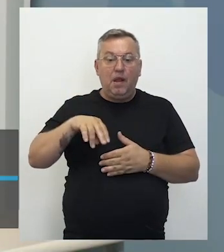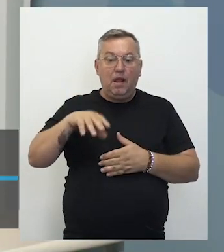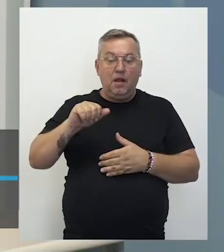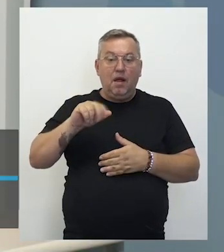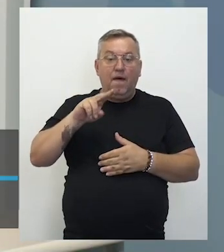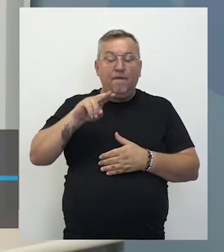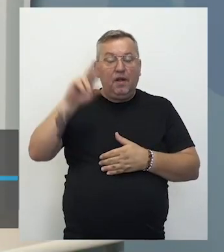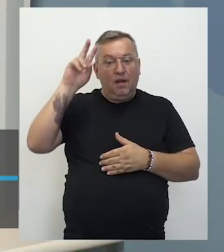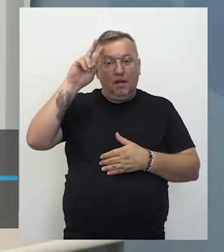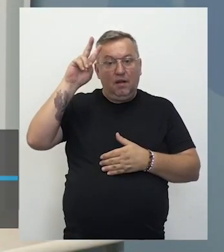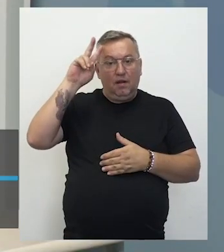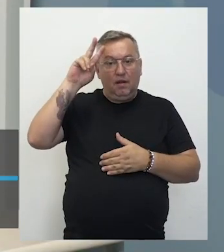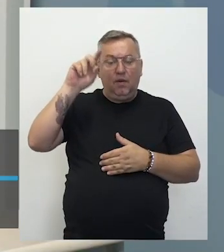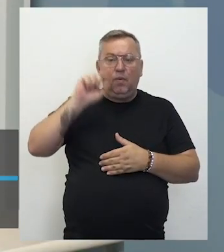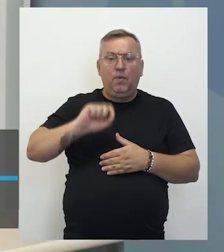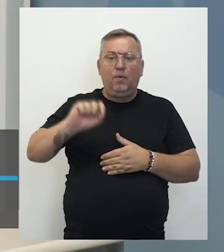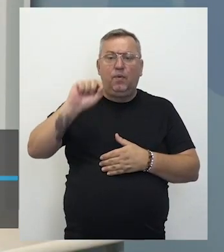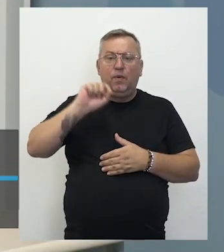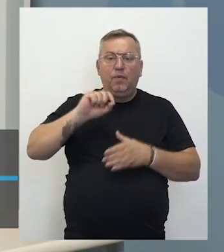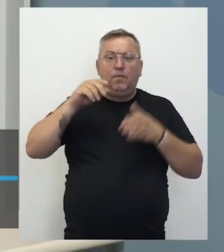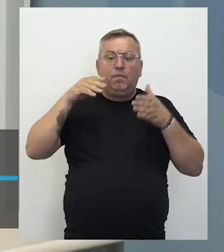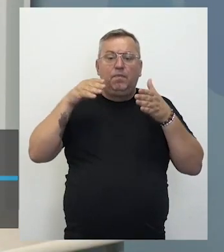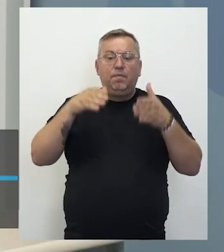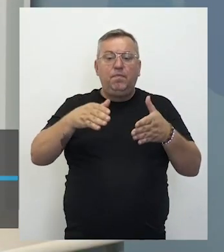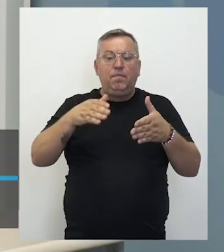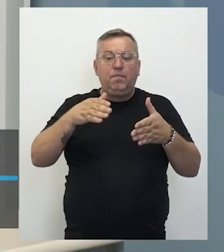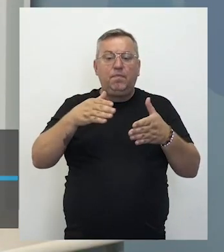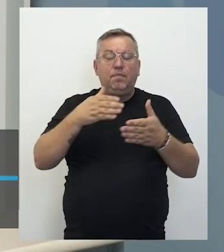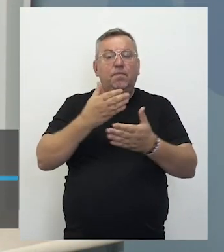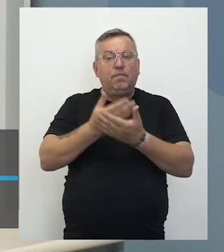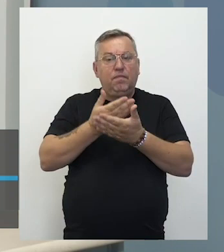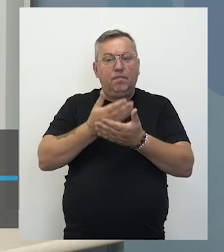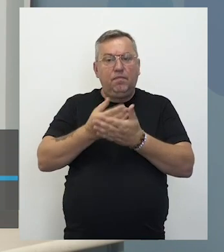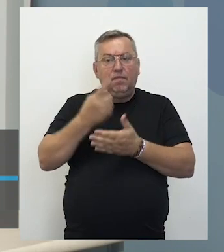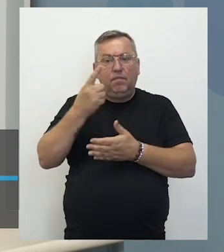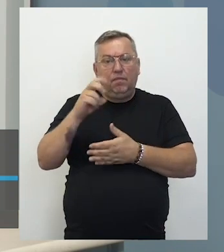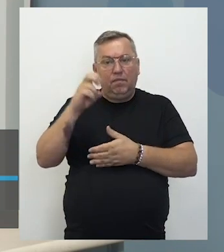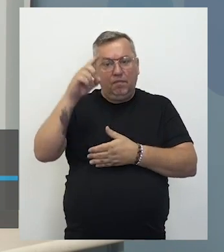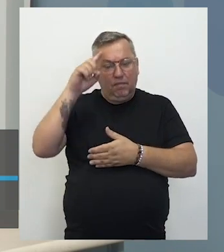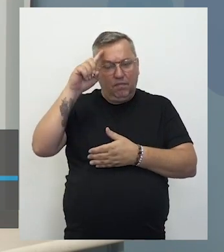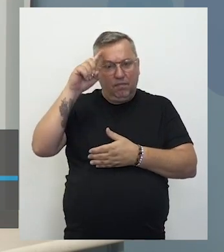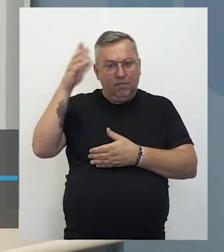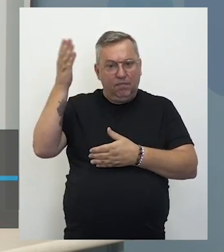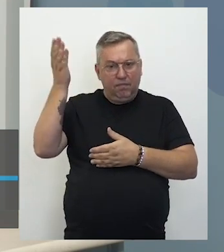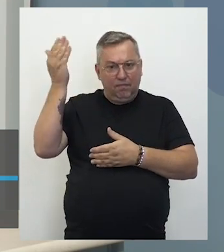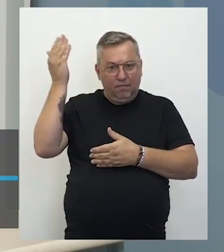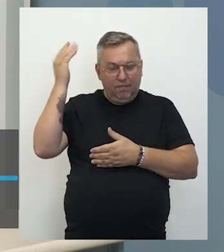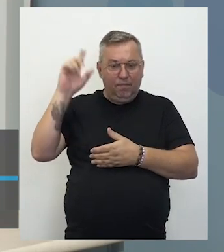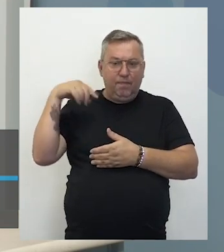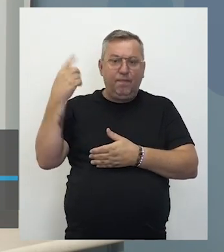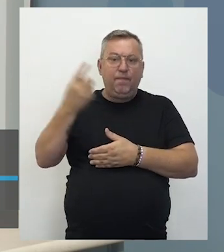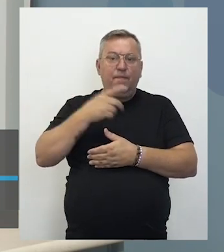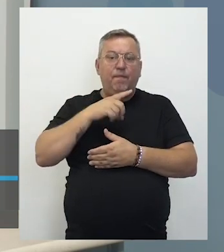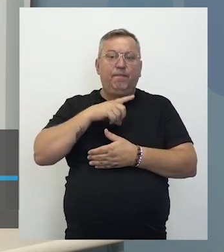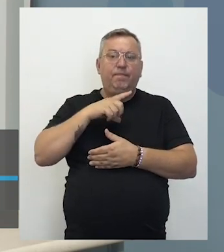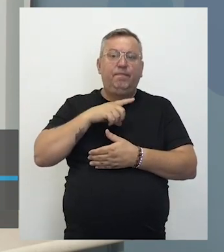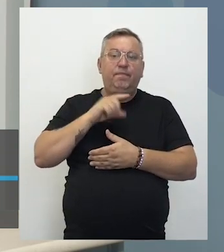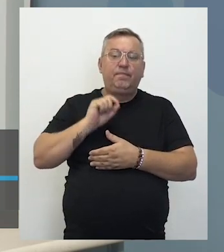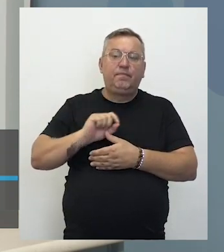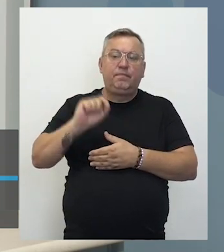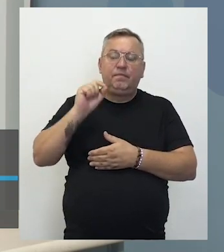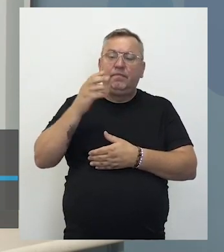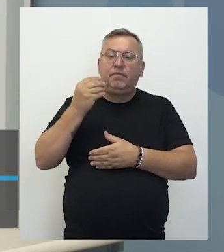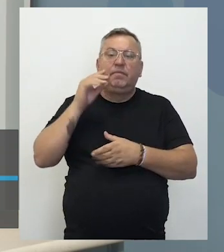com vocês, né, o que foi abordado nos últimos 15 dias, né, que nós tivemos aí